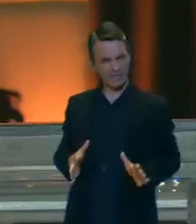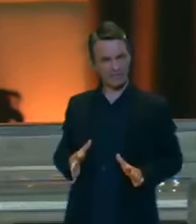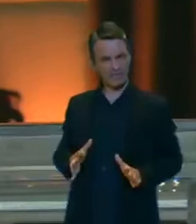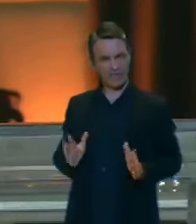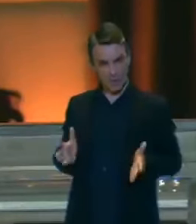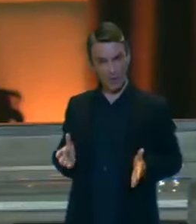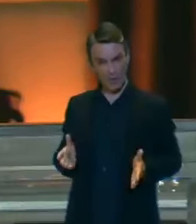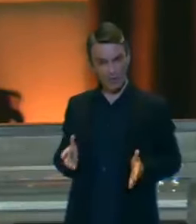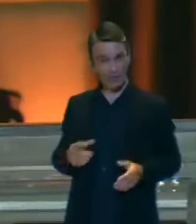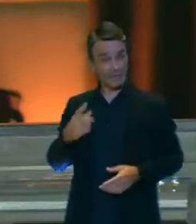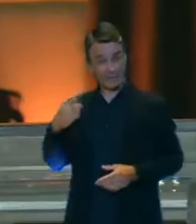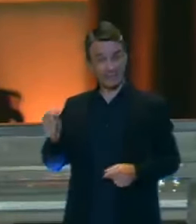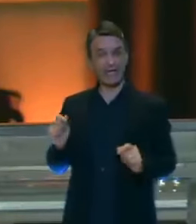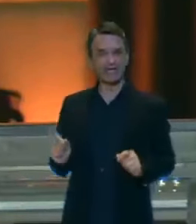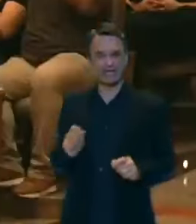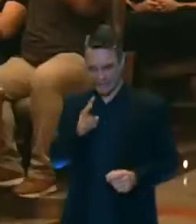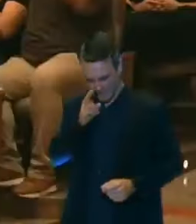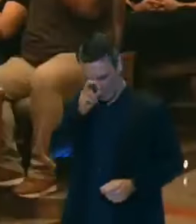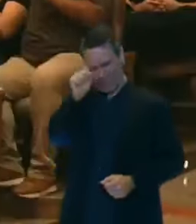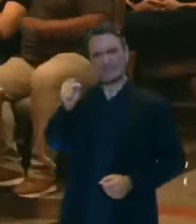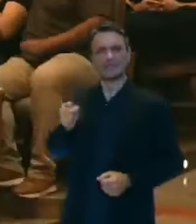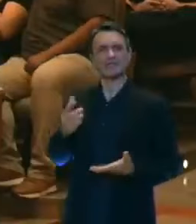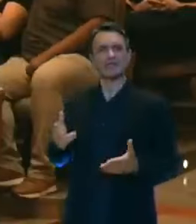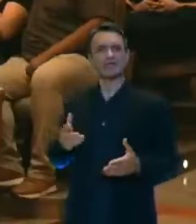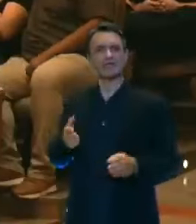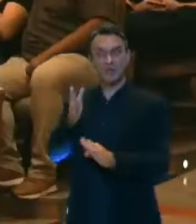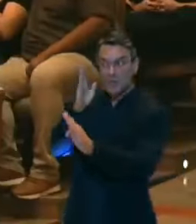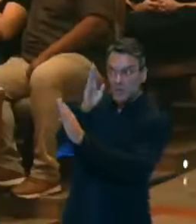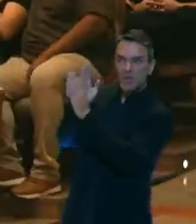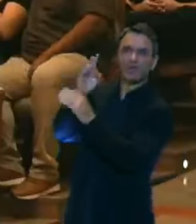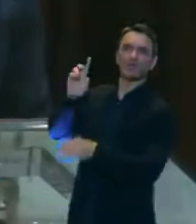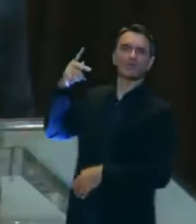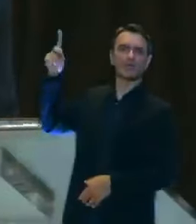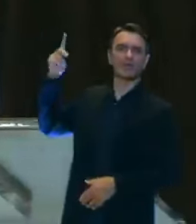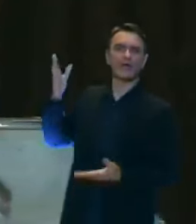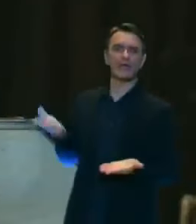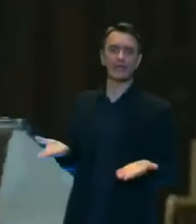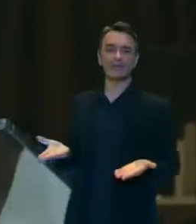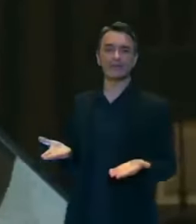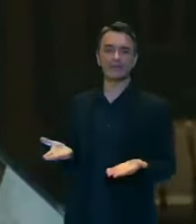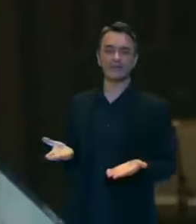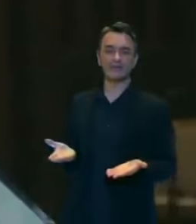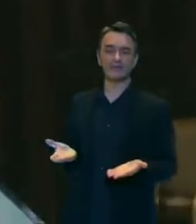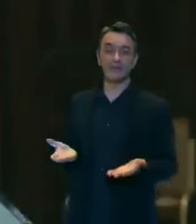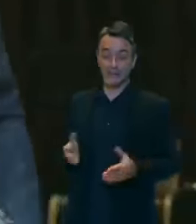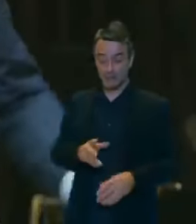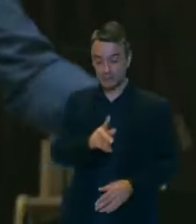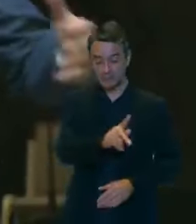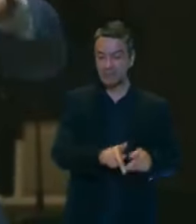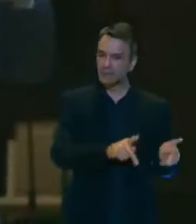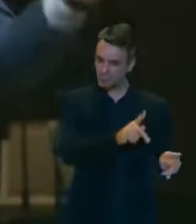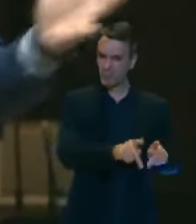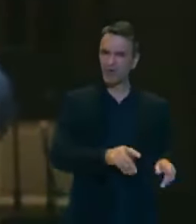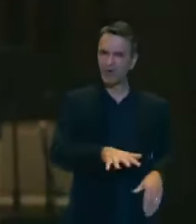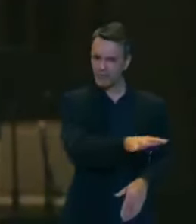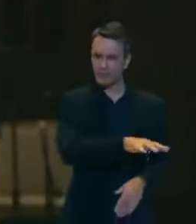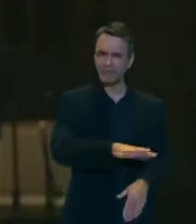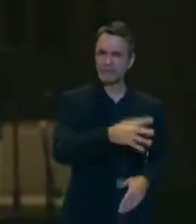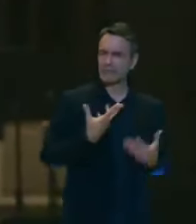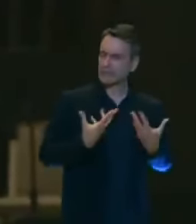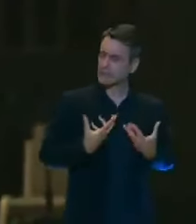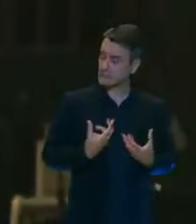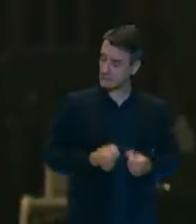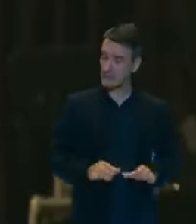porque você vai ter um encontro com Deus. A Bíblia nos fala do povo cansado, renovado pelos encontros com